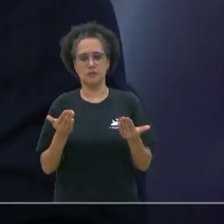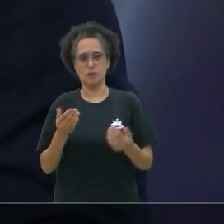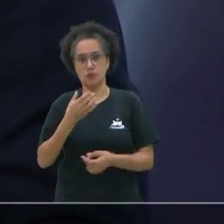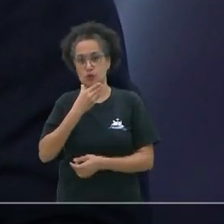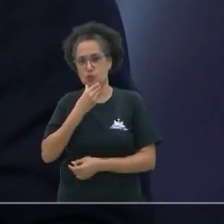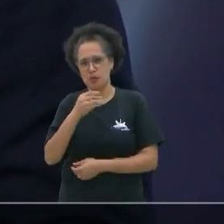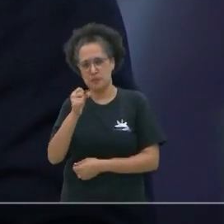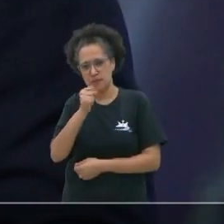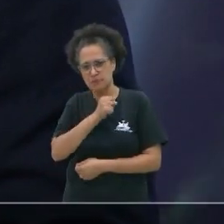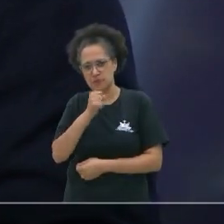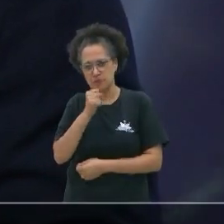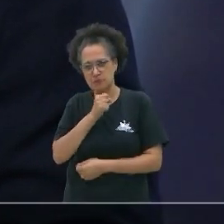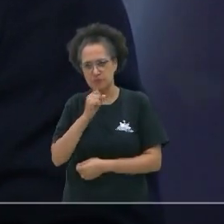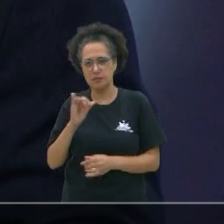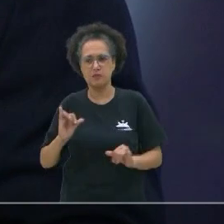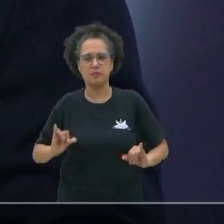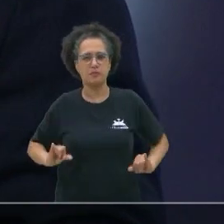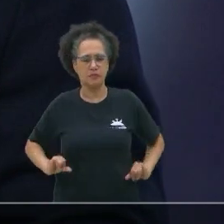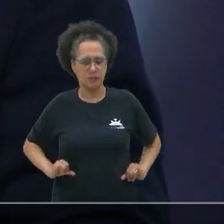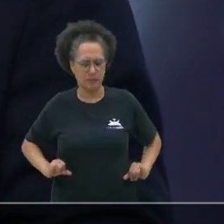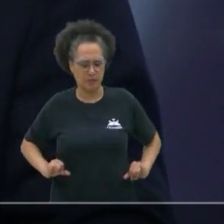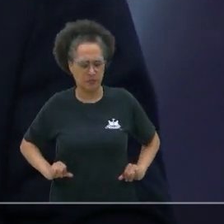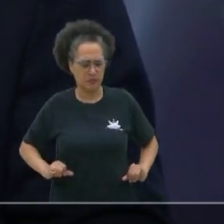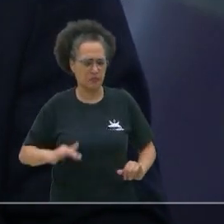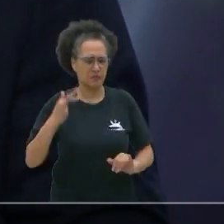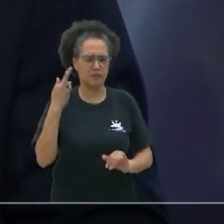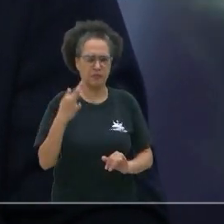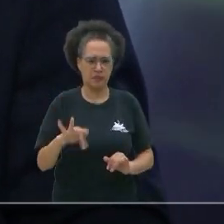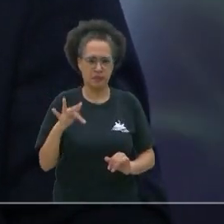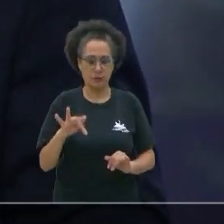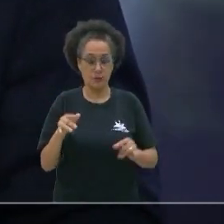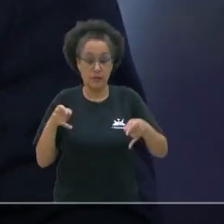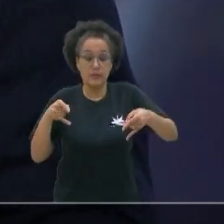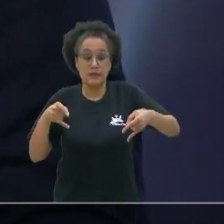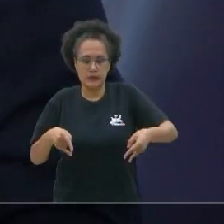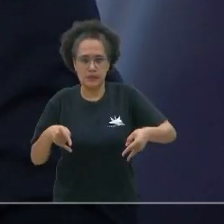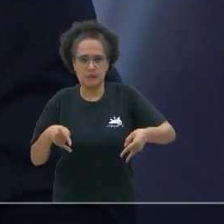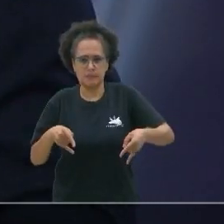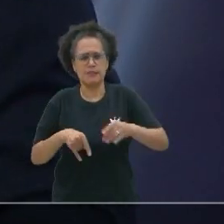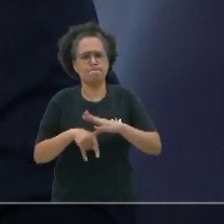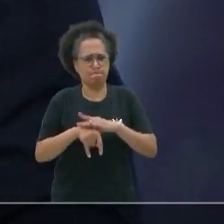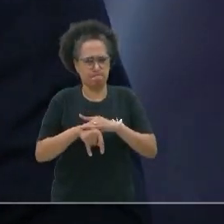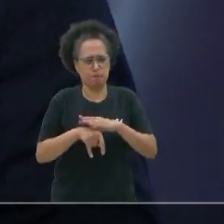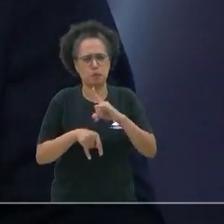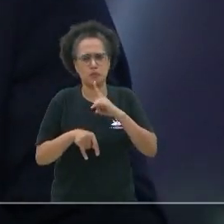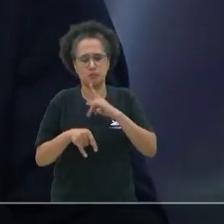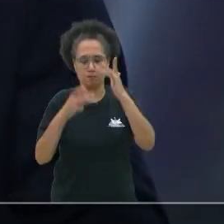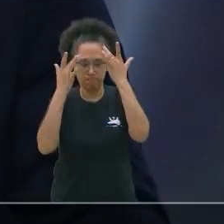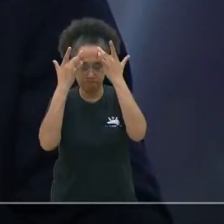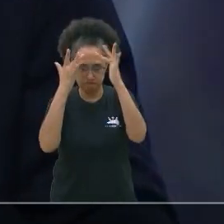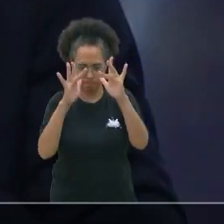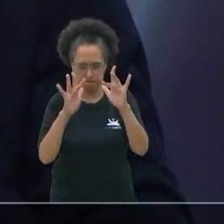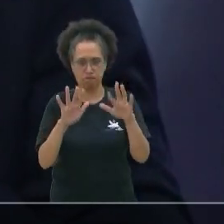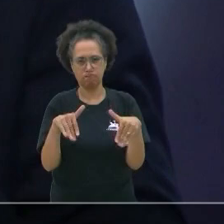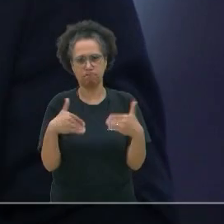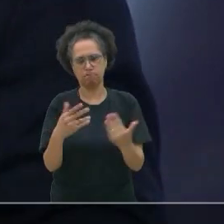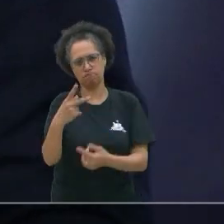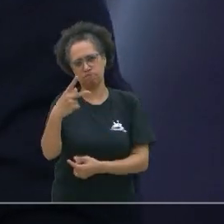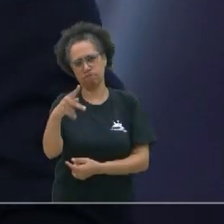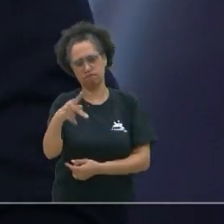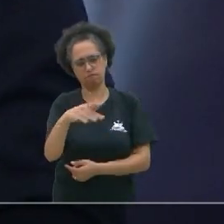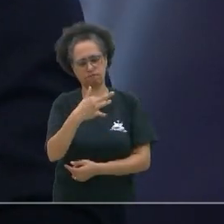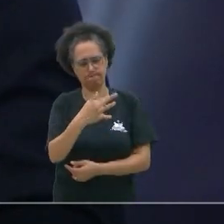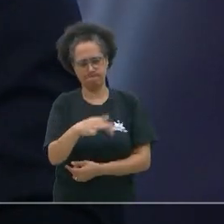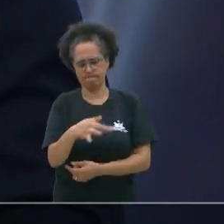por um sofrimento, por uma dor, em cima de uma cama. O que eu quero dizer para você, eu não sei qual a sua dor, não sei qual